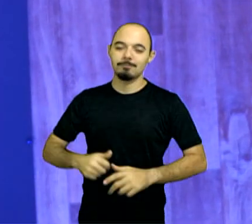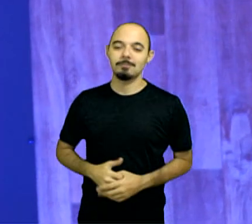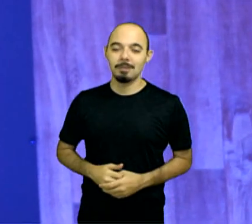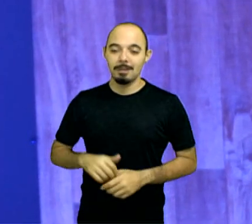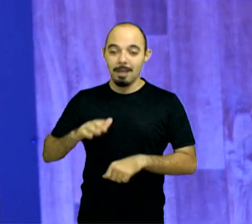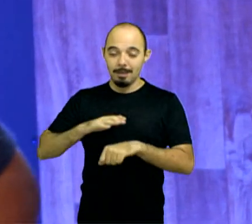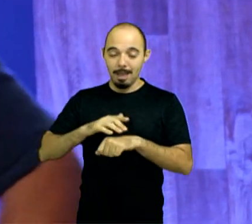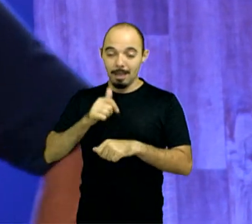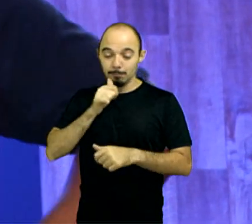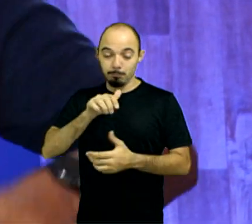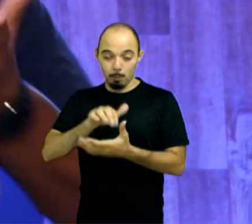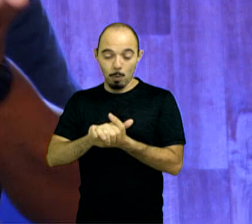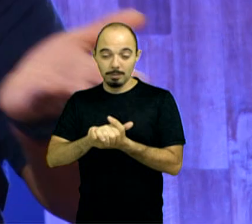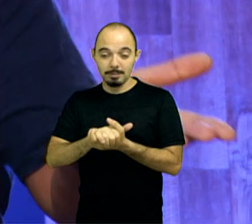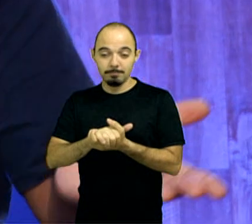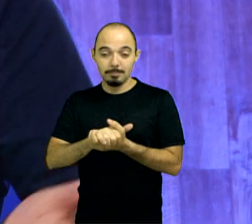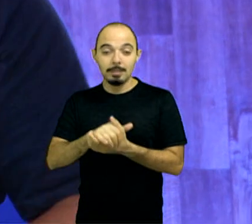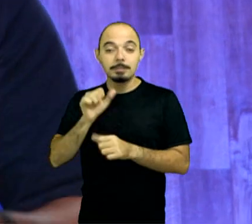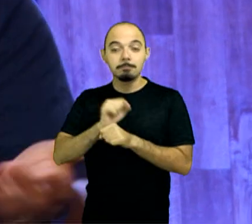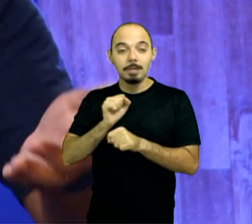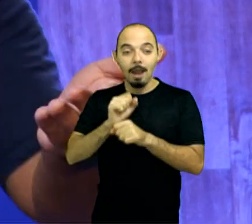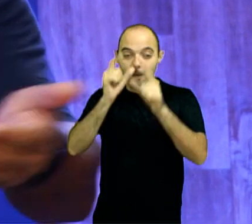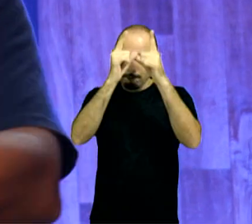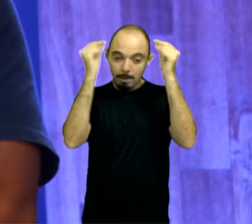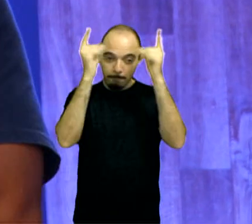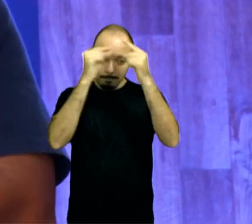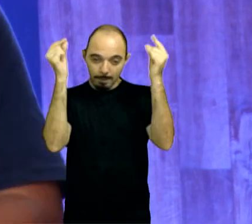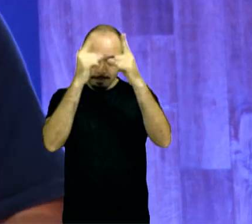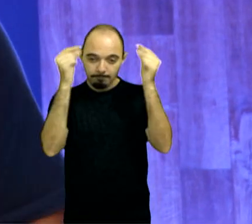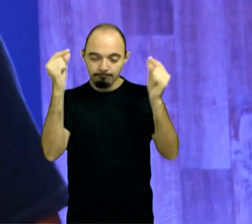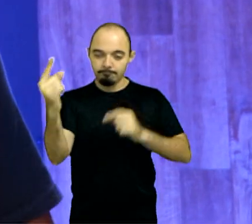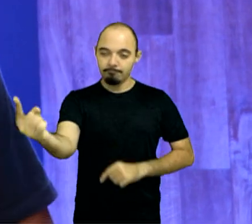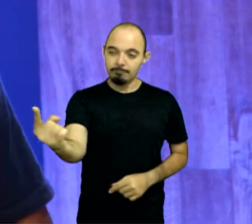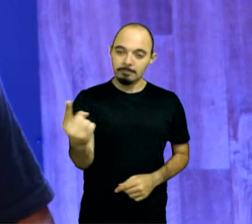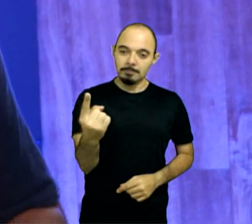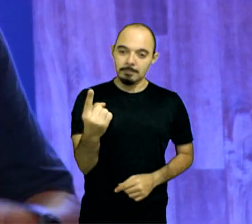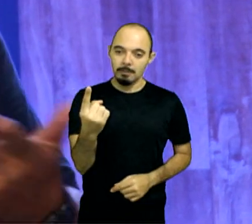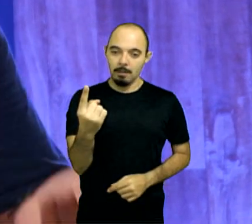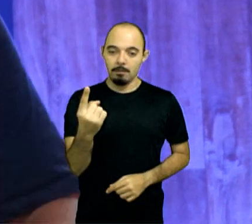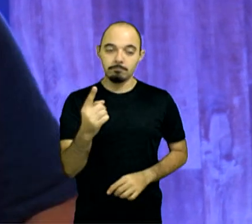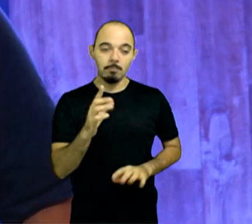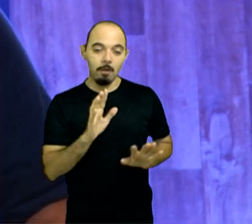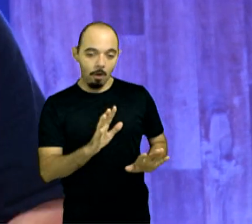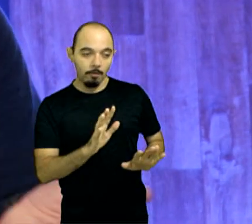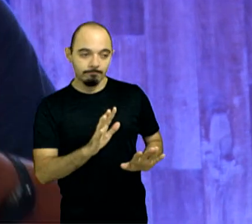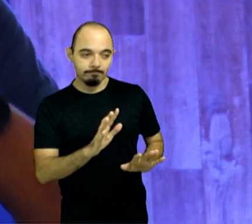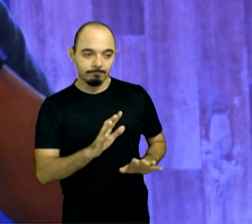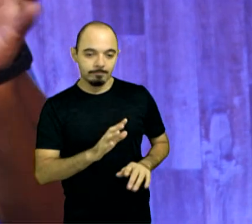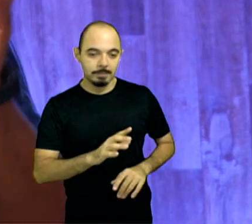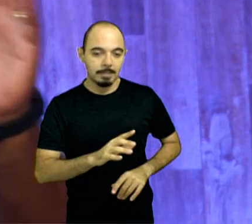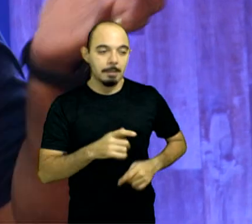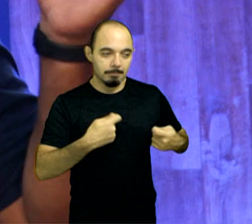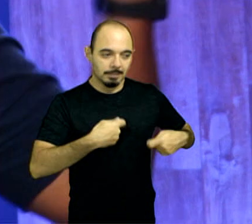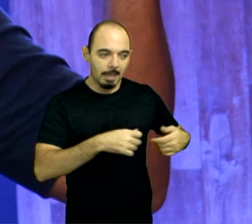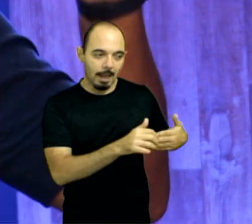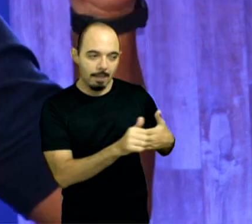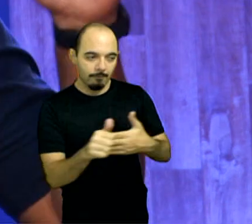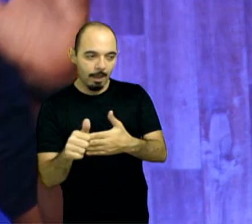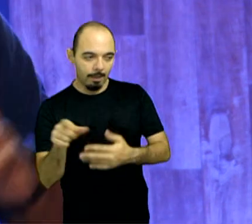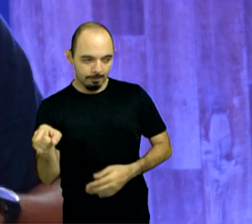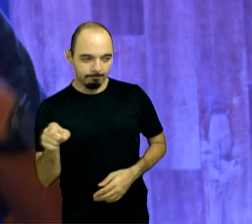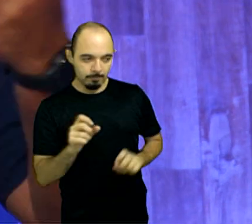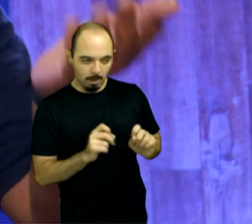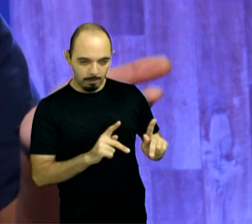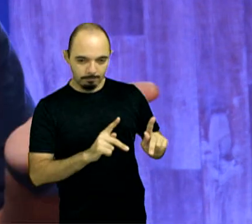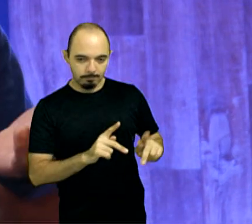buscar, que é um momento difícil, né? A enfermeira, olha, eu vou ter que levar ele, né? E eu até procurei não ficar muito emocionado